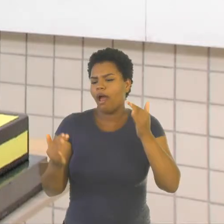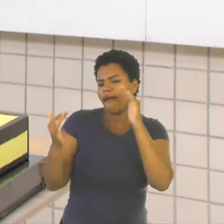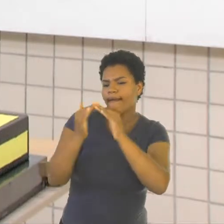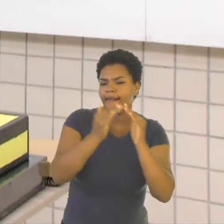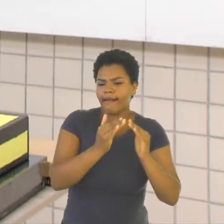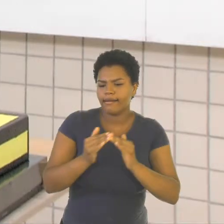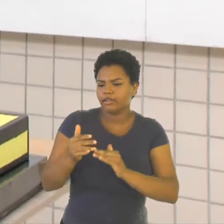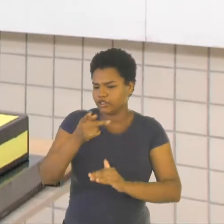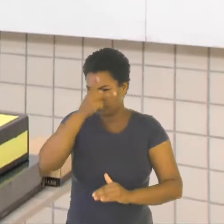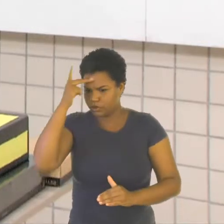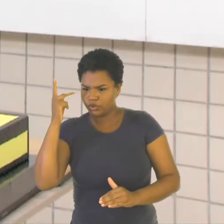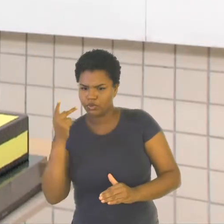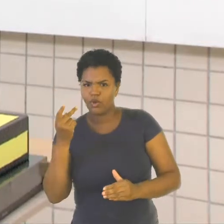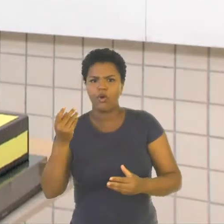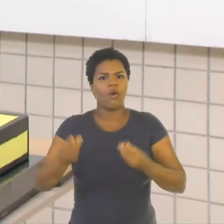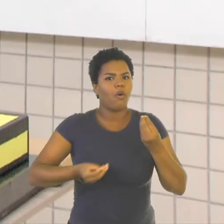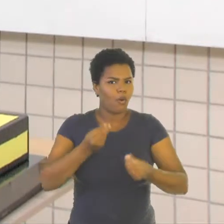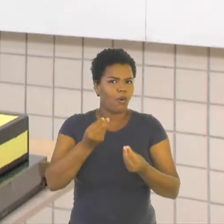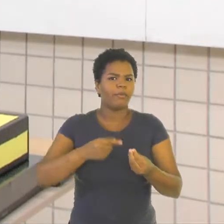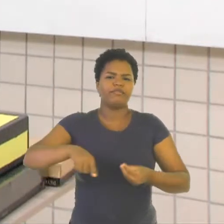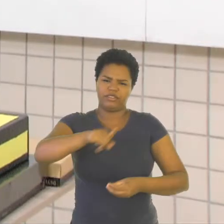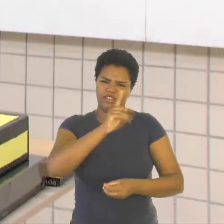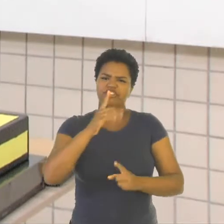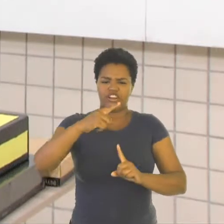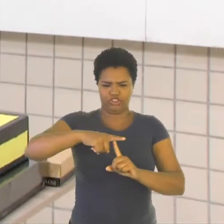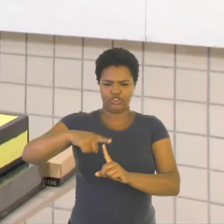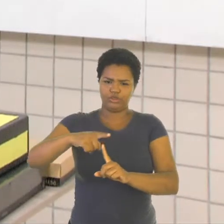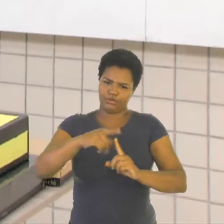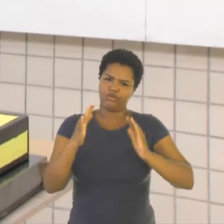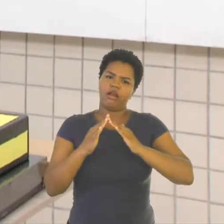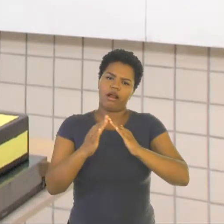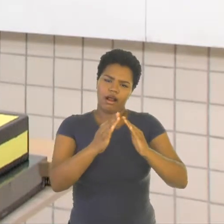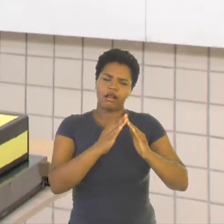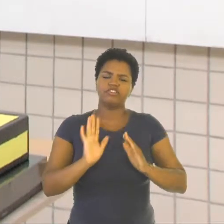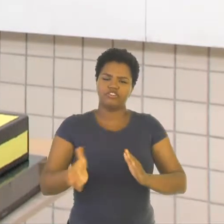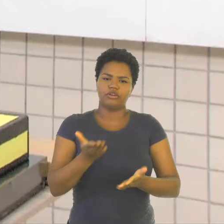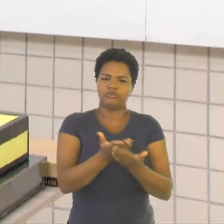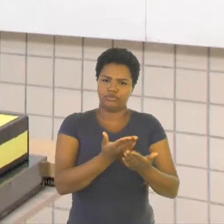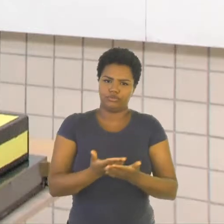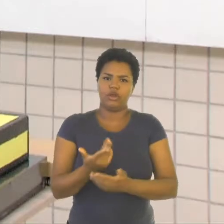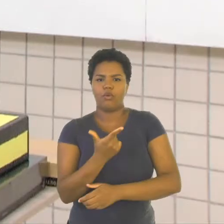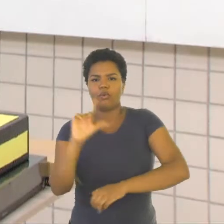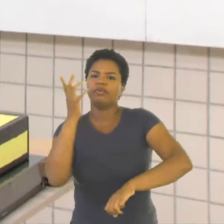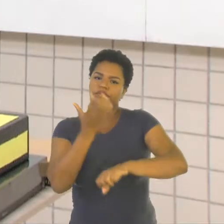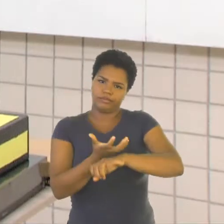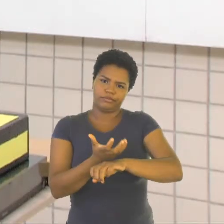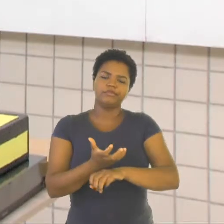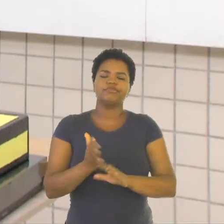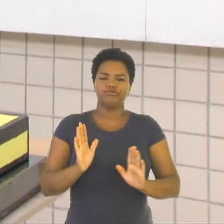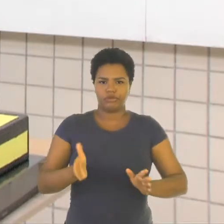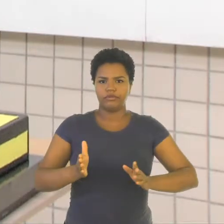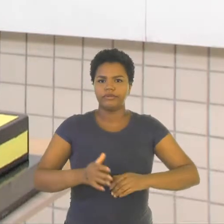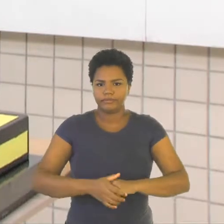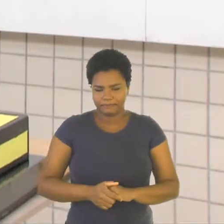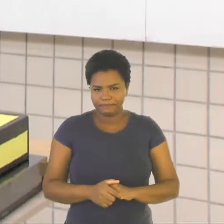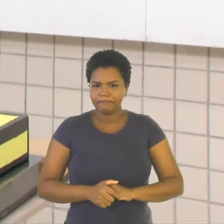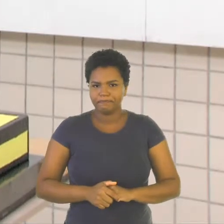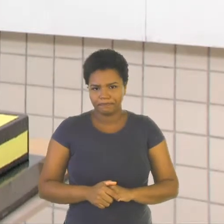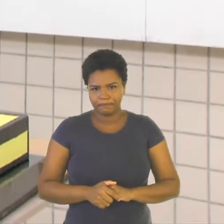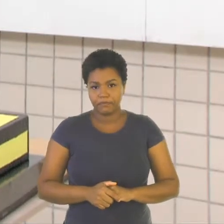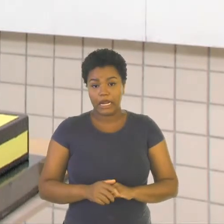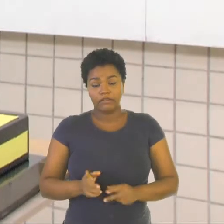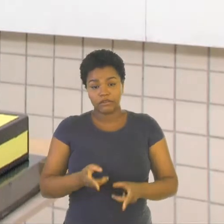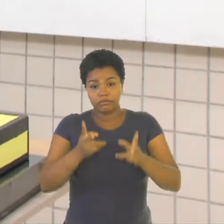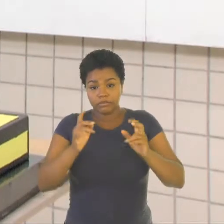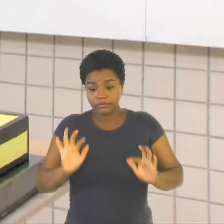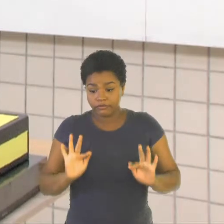vários tipos de casas, que eu sei que vocês já trabalharam isso em outra disciplina, os tipos de casas, certo? E aí vocês vão perceber que no